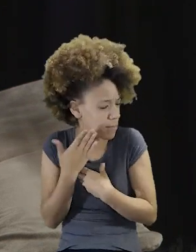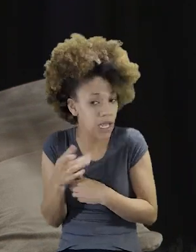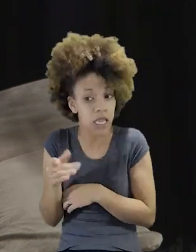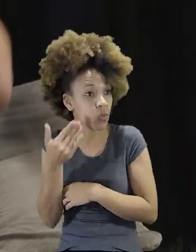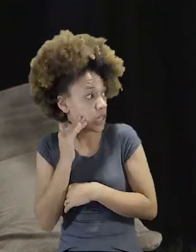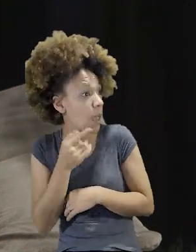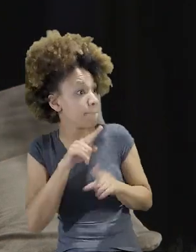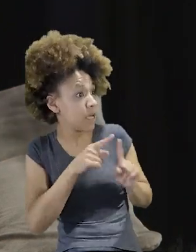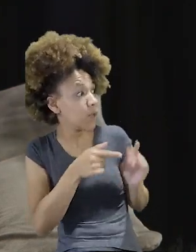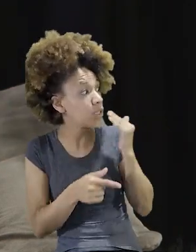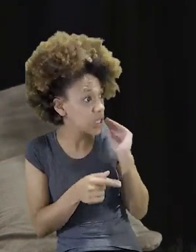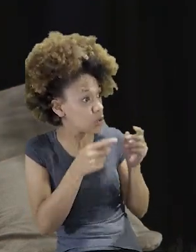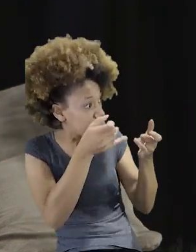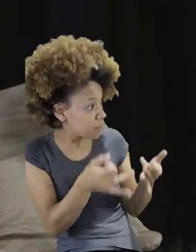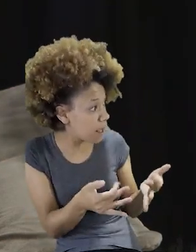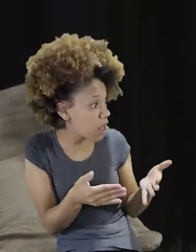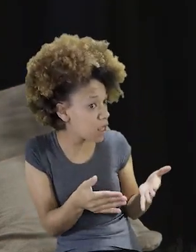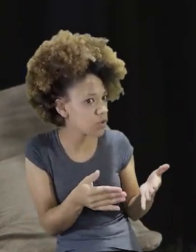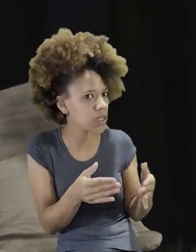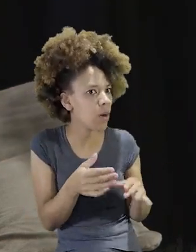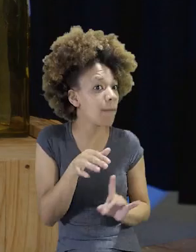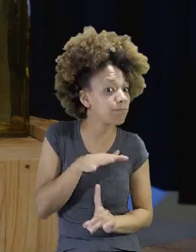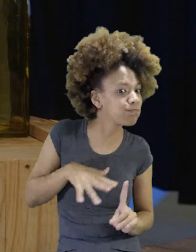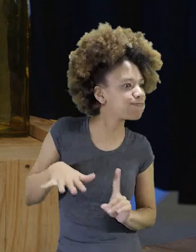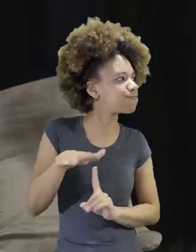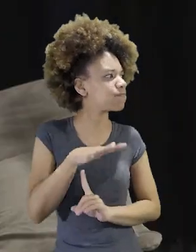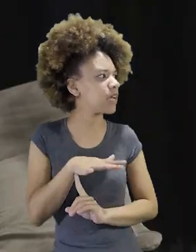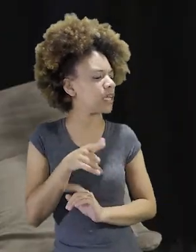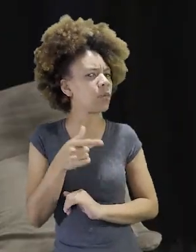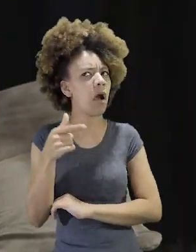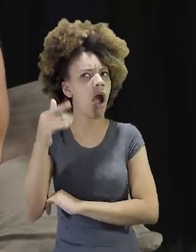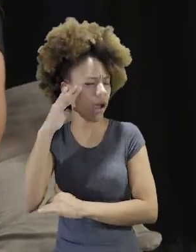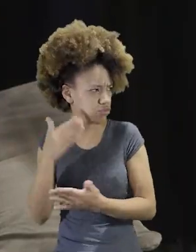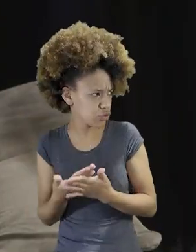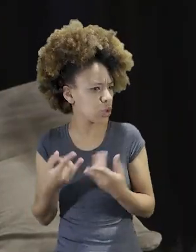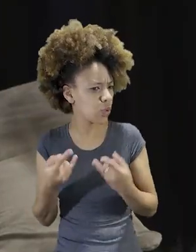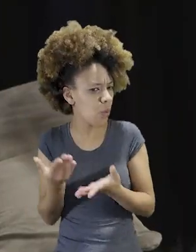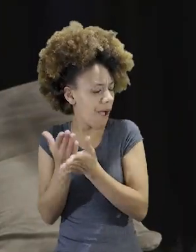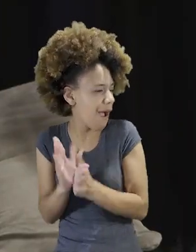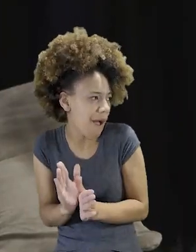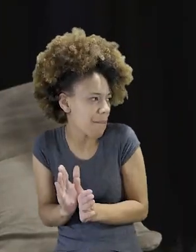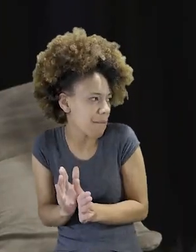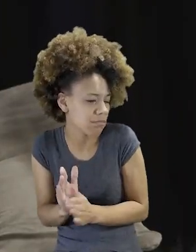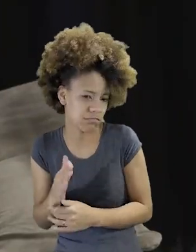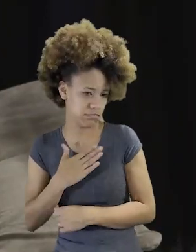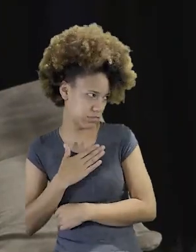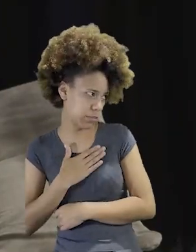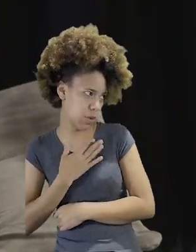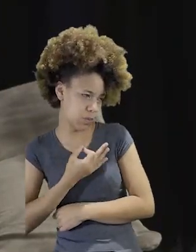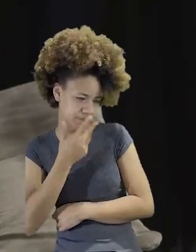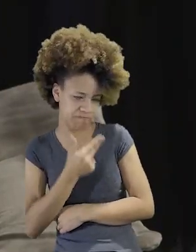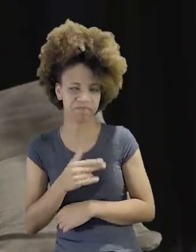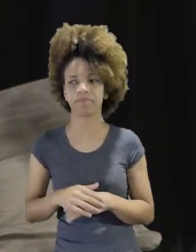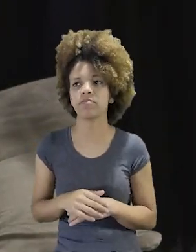desse jeito embora esse cara não entenda eu entendo o que ele tá falando tem uma coisa meio visceral e eu acredito que o rock ele morre